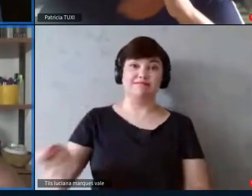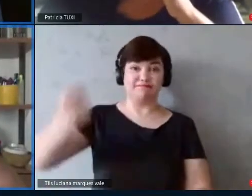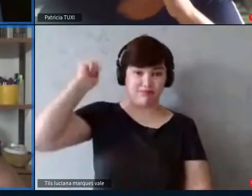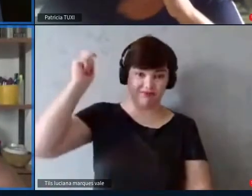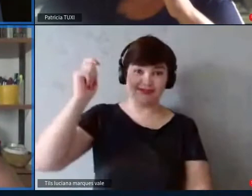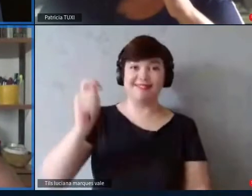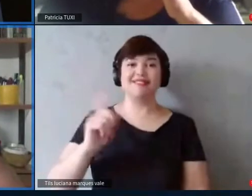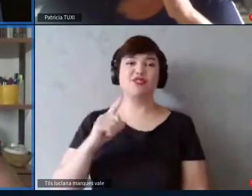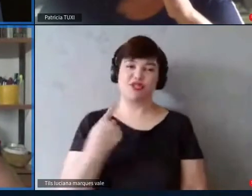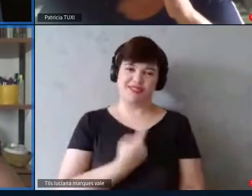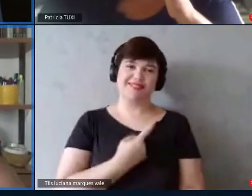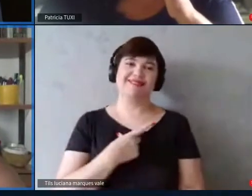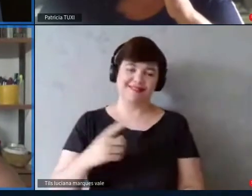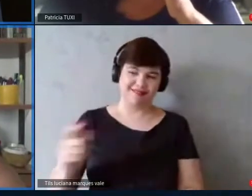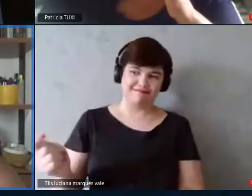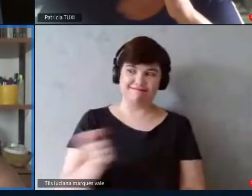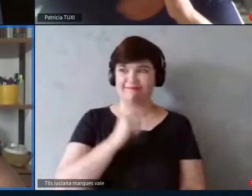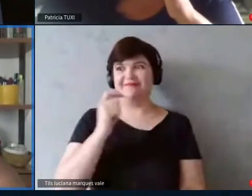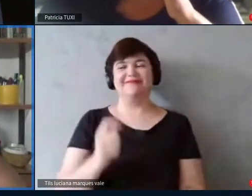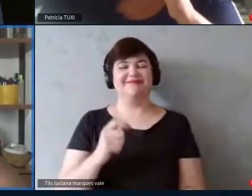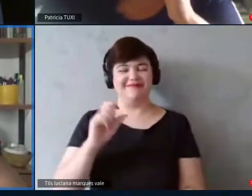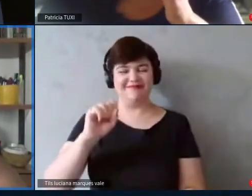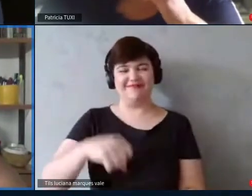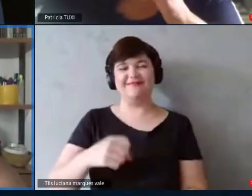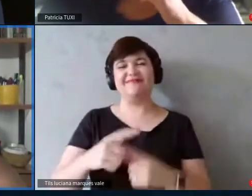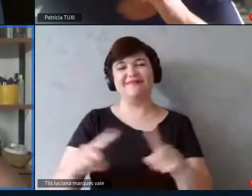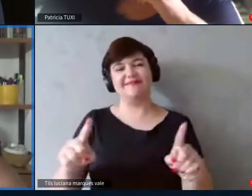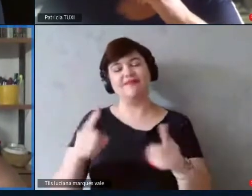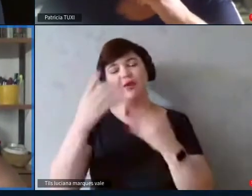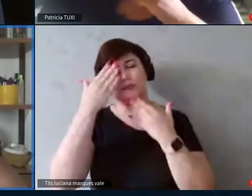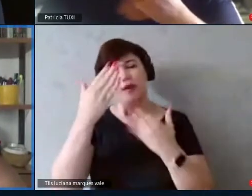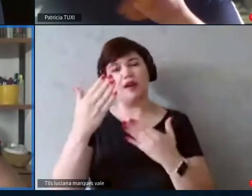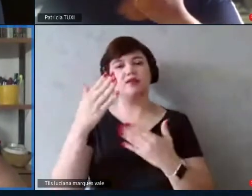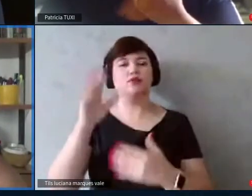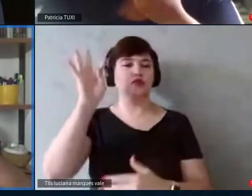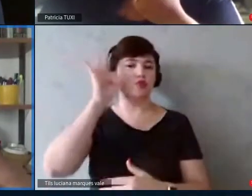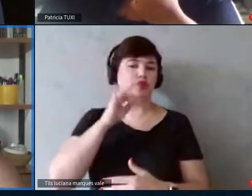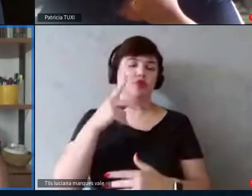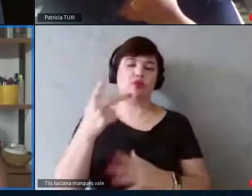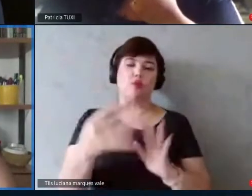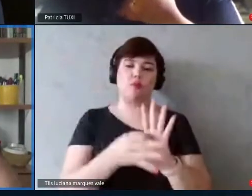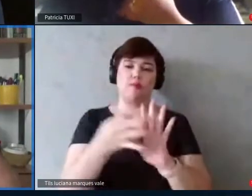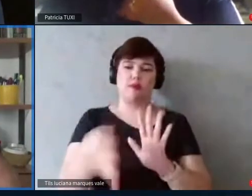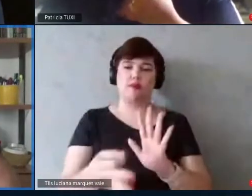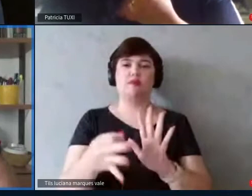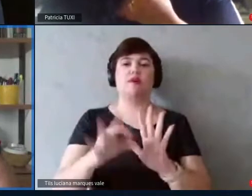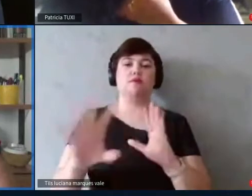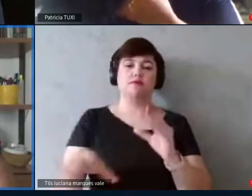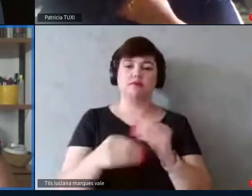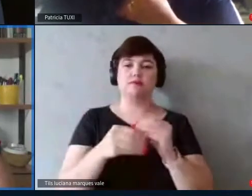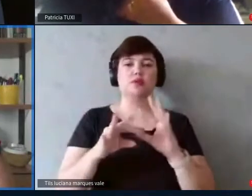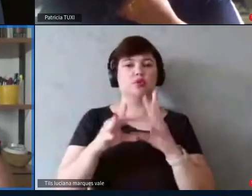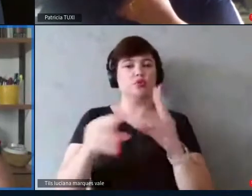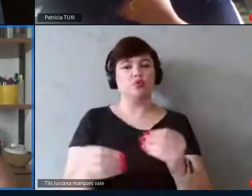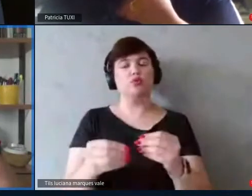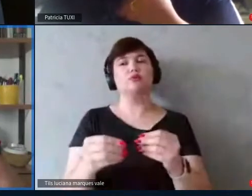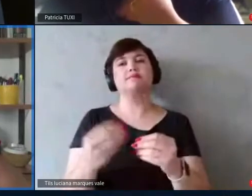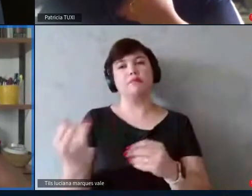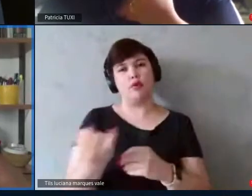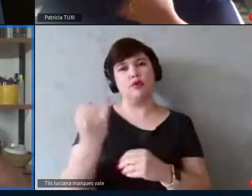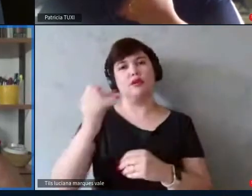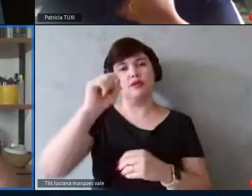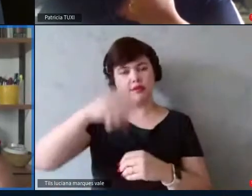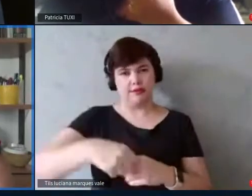lê. Muitíssimo obrigada, Tuxo. Acho que os seus comentários, os acréscimos que você sugeriu, são muito pertinentes,